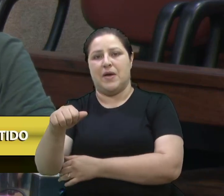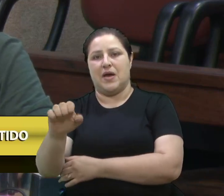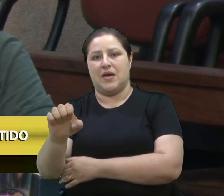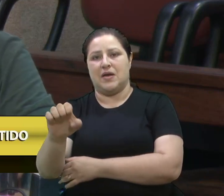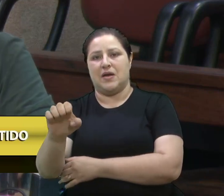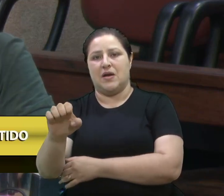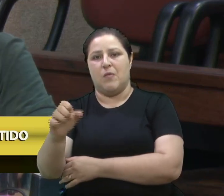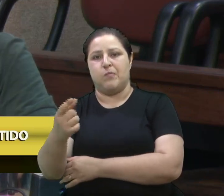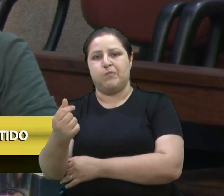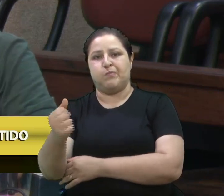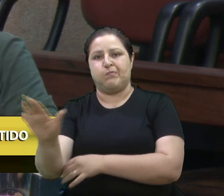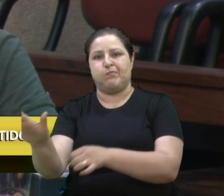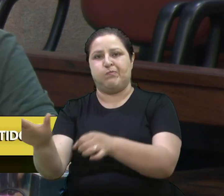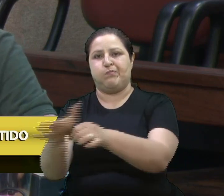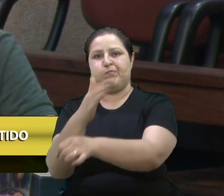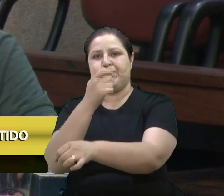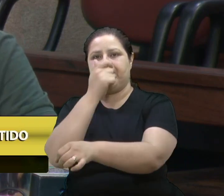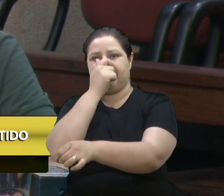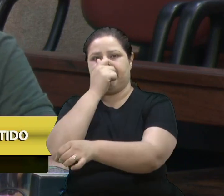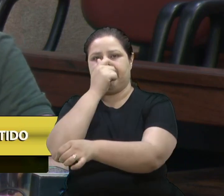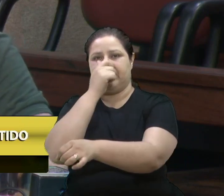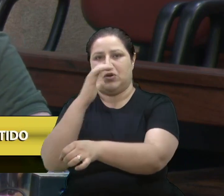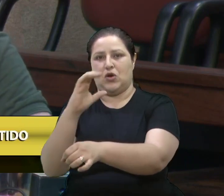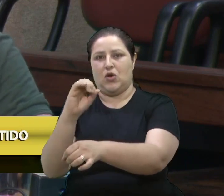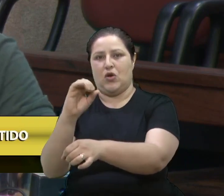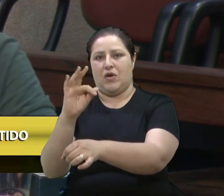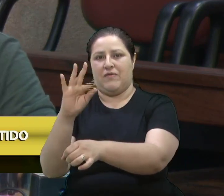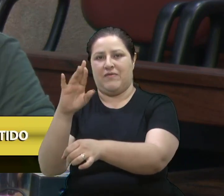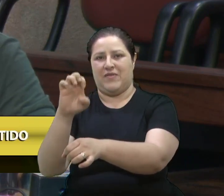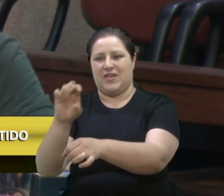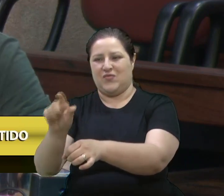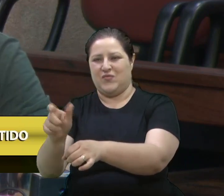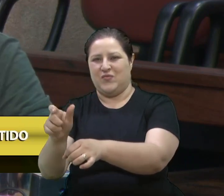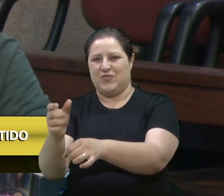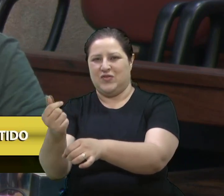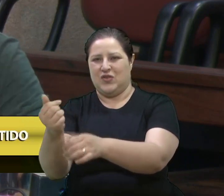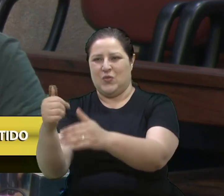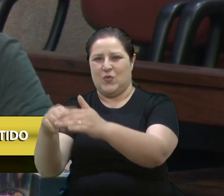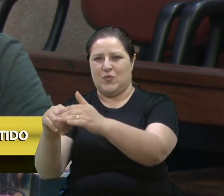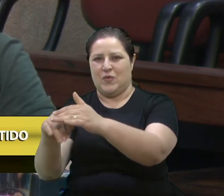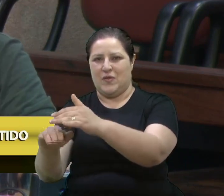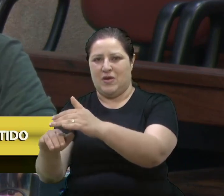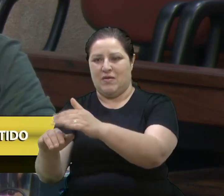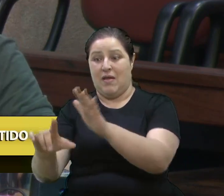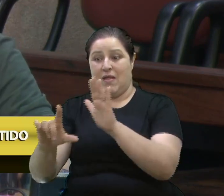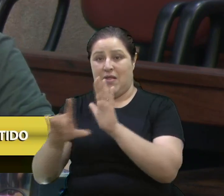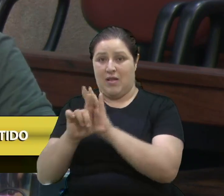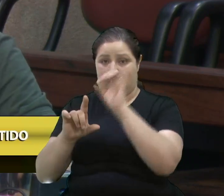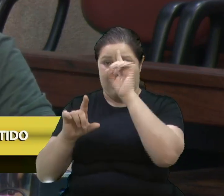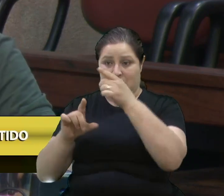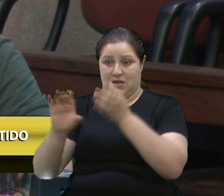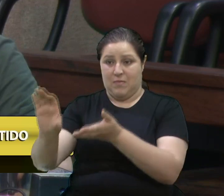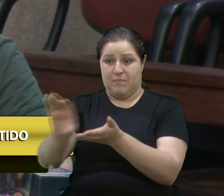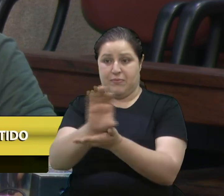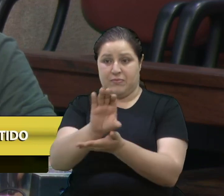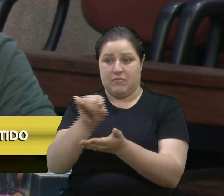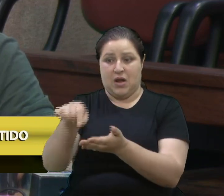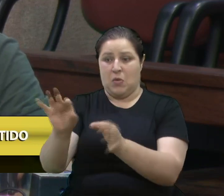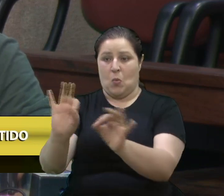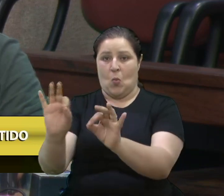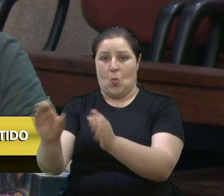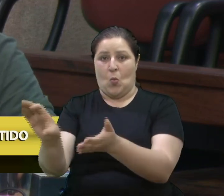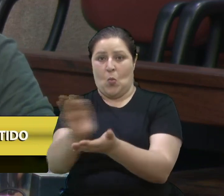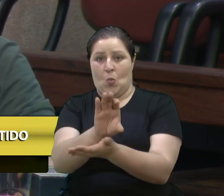Não repassando, me corrija se eu estou errado, não repassando o que seria de lei para a prefeitura, para ela poder investir na